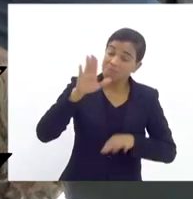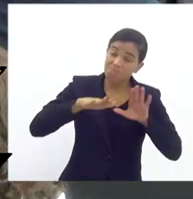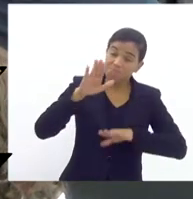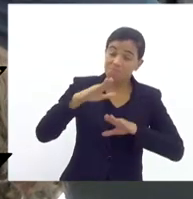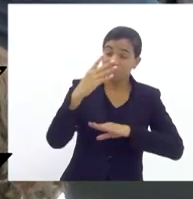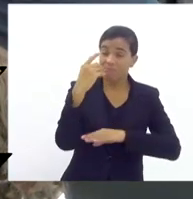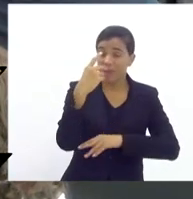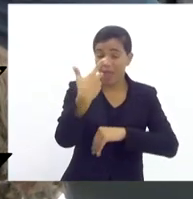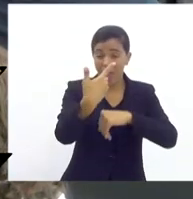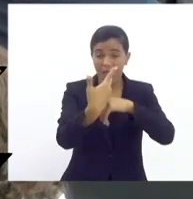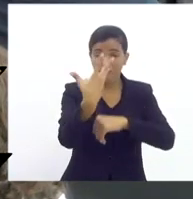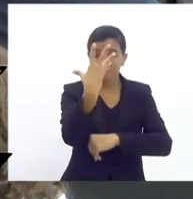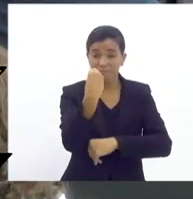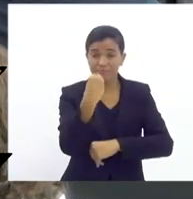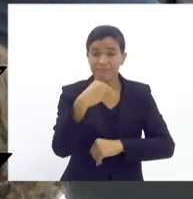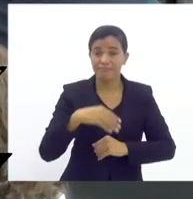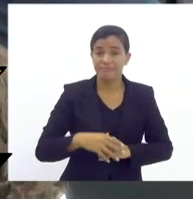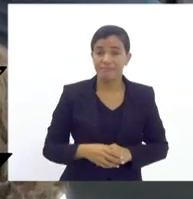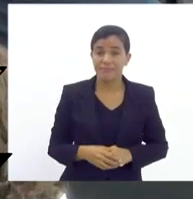repente melhora